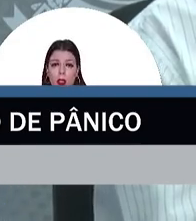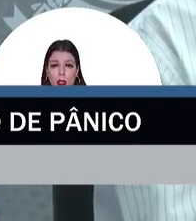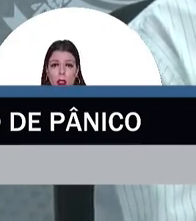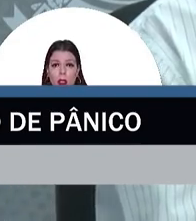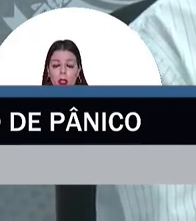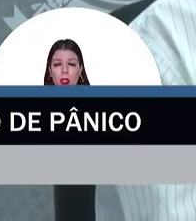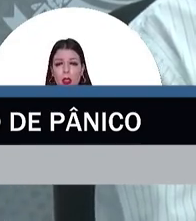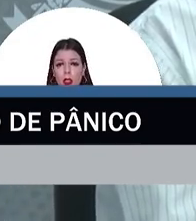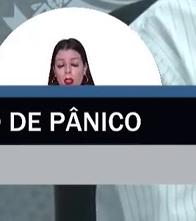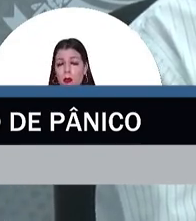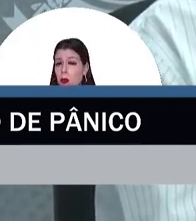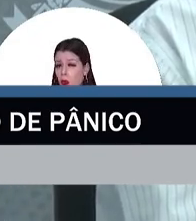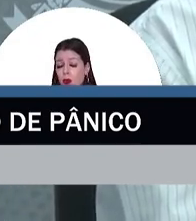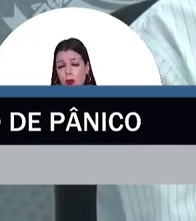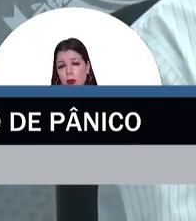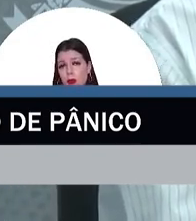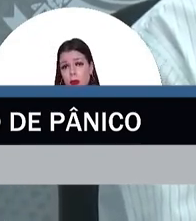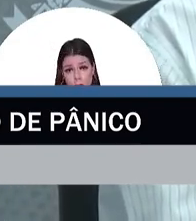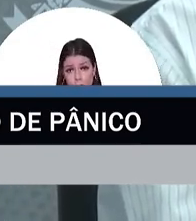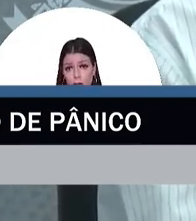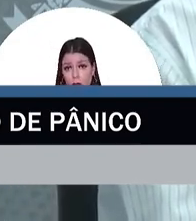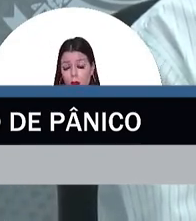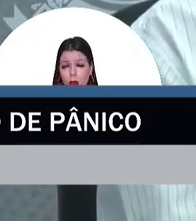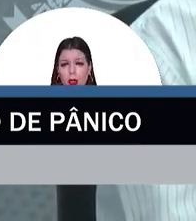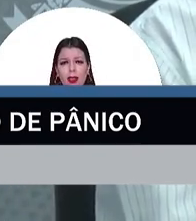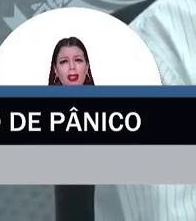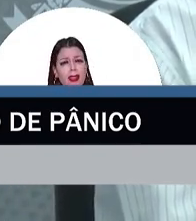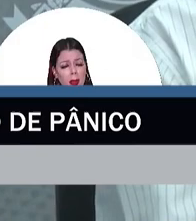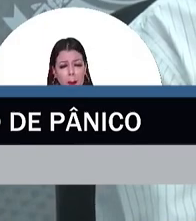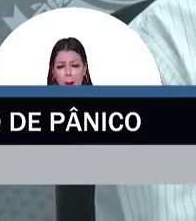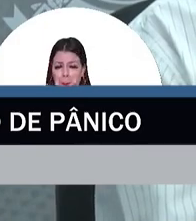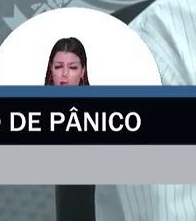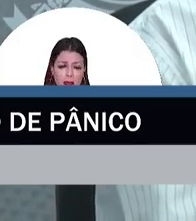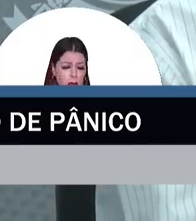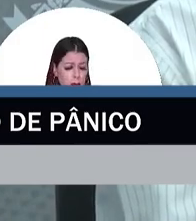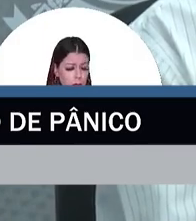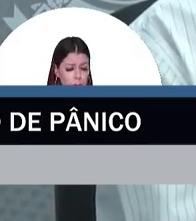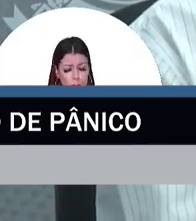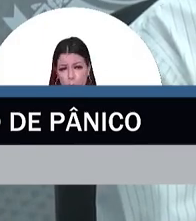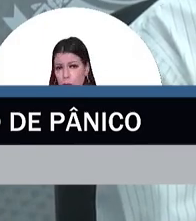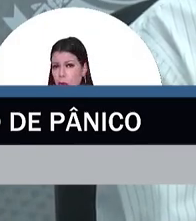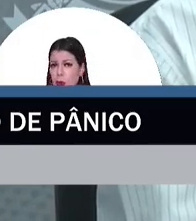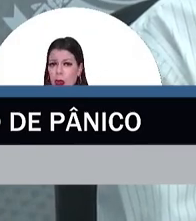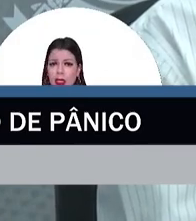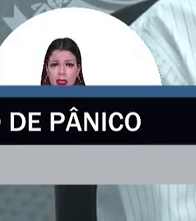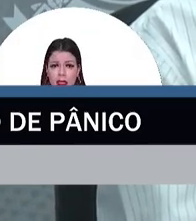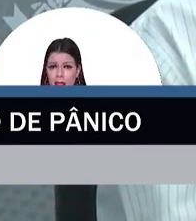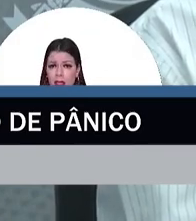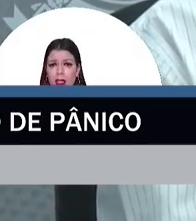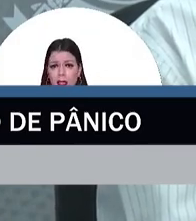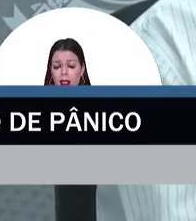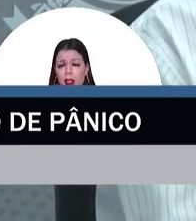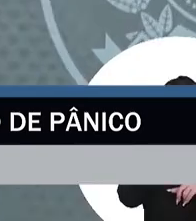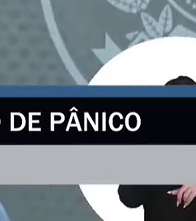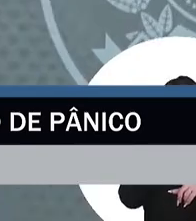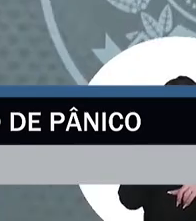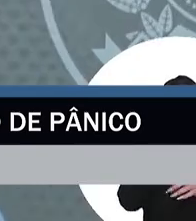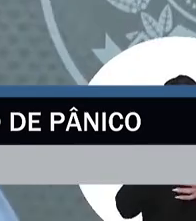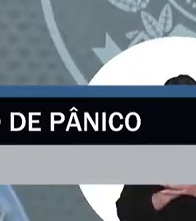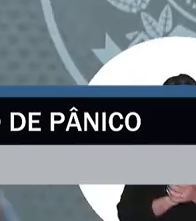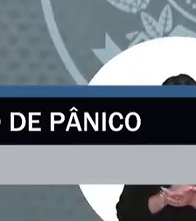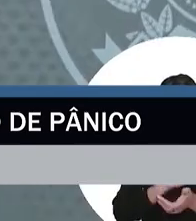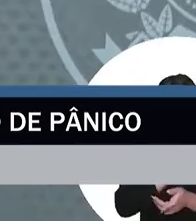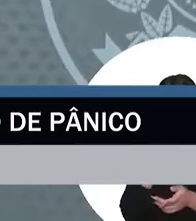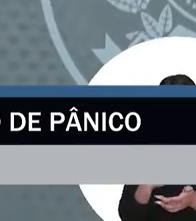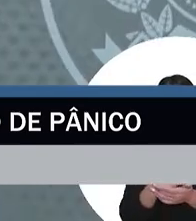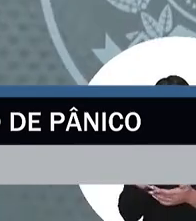aos profissionais de educação. Eles também se sentem extremamente inseguros dentro desse processo. Riedel